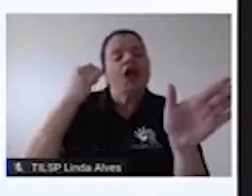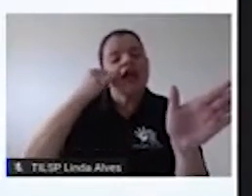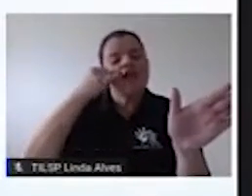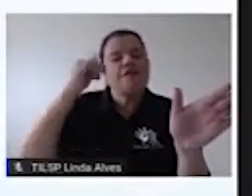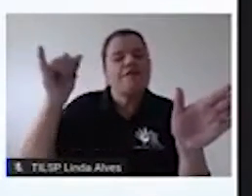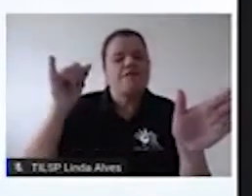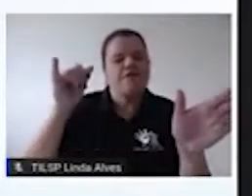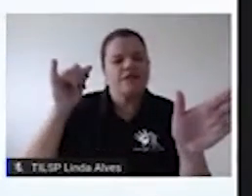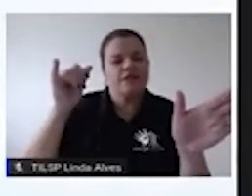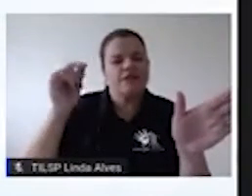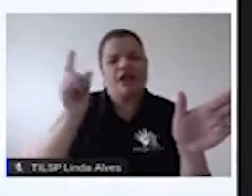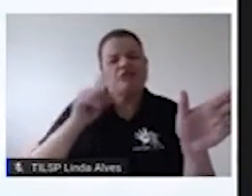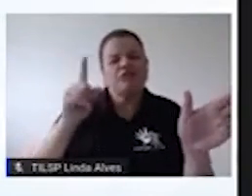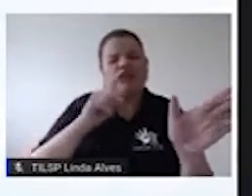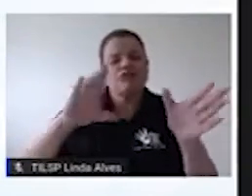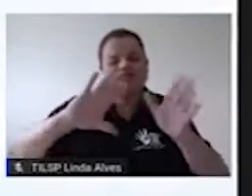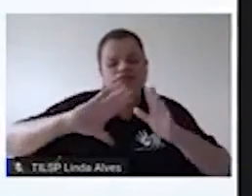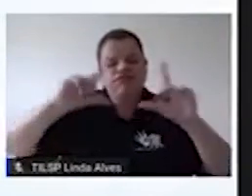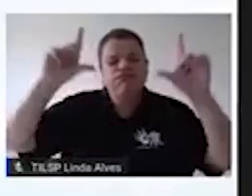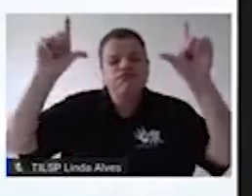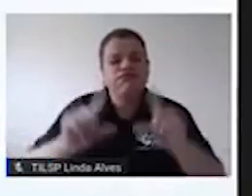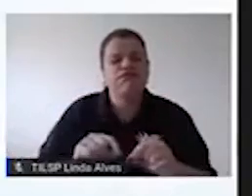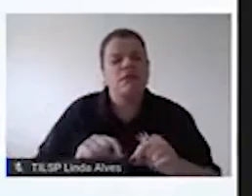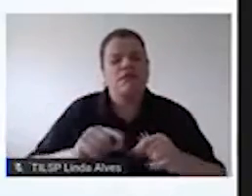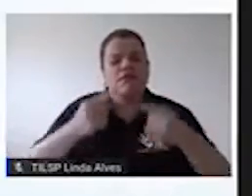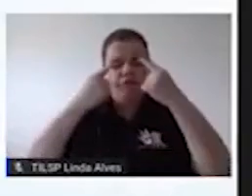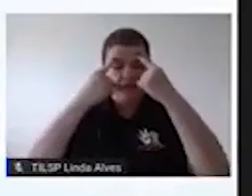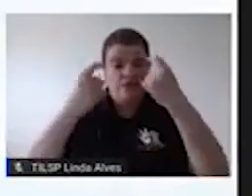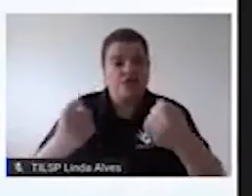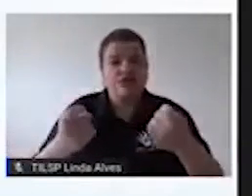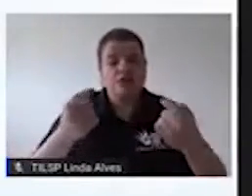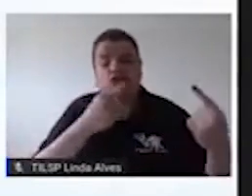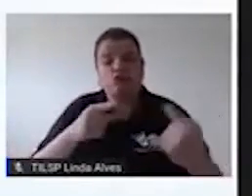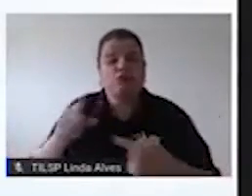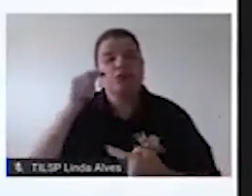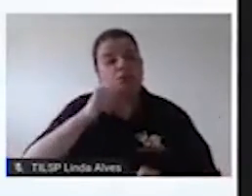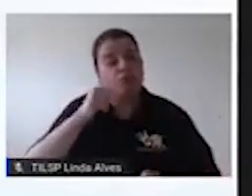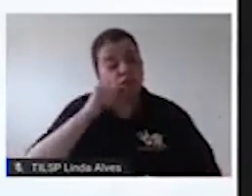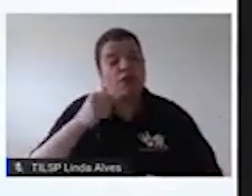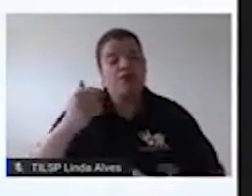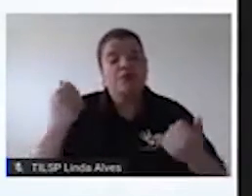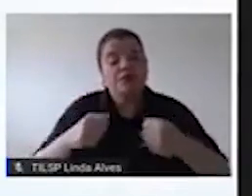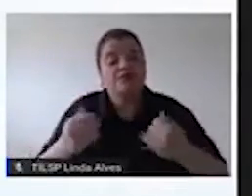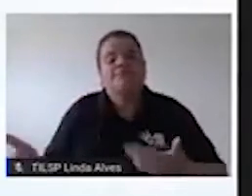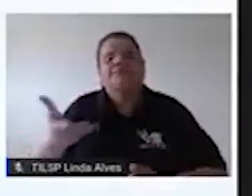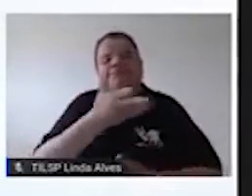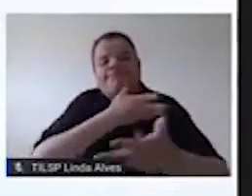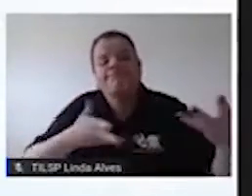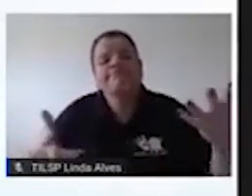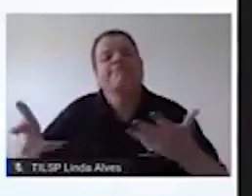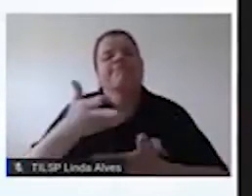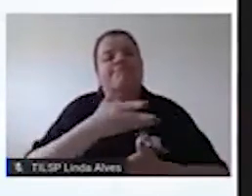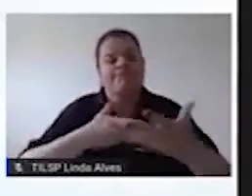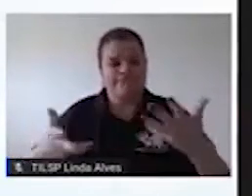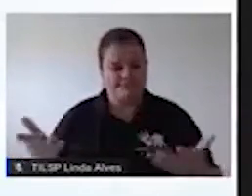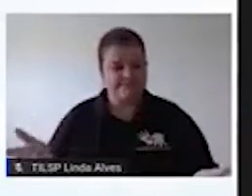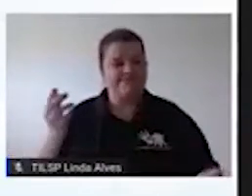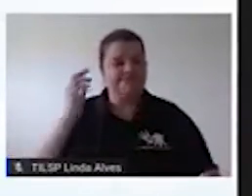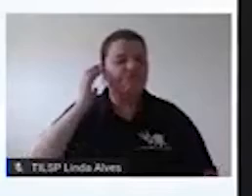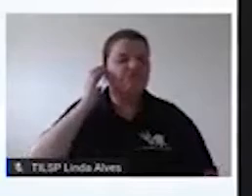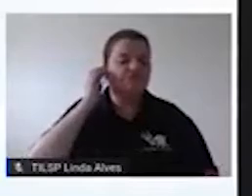além de estar discutindo isso com as empresas, trazer esse debate para junto da categoria,